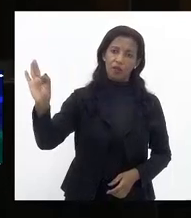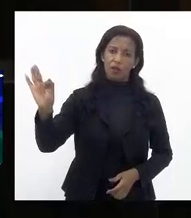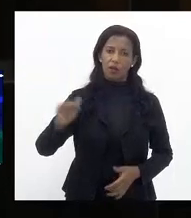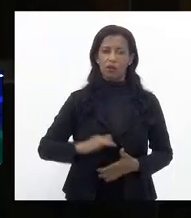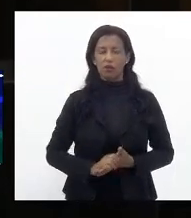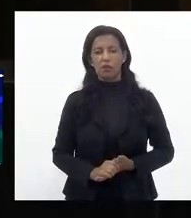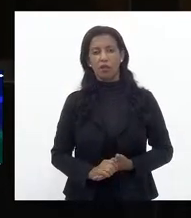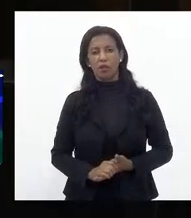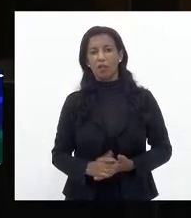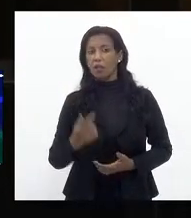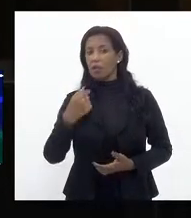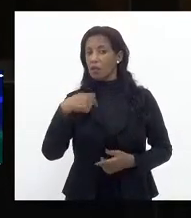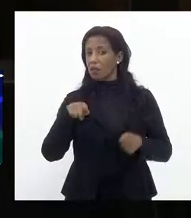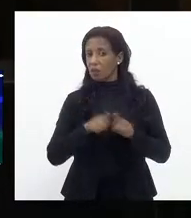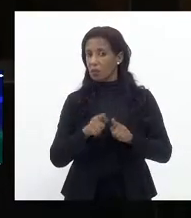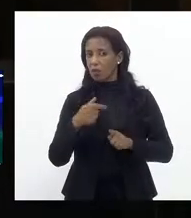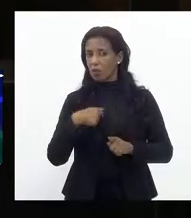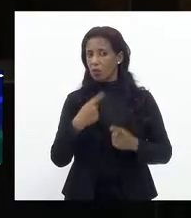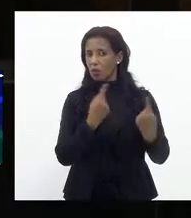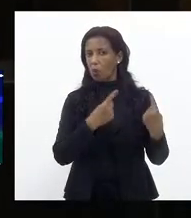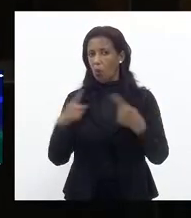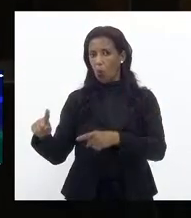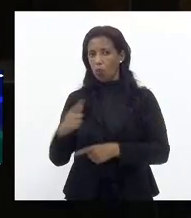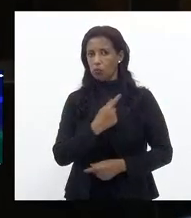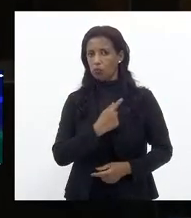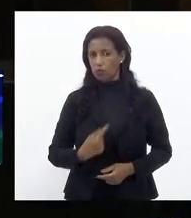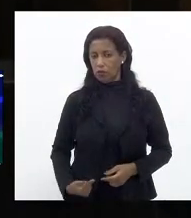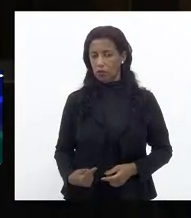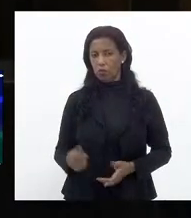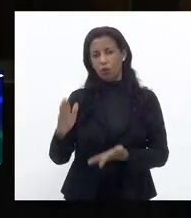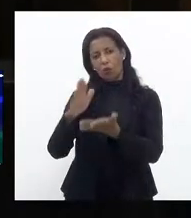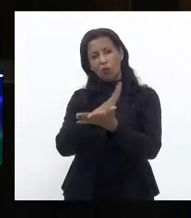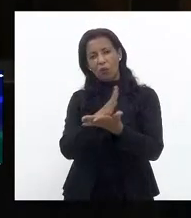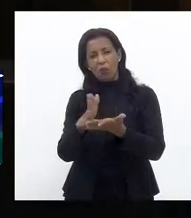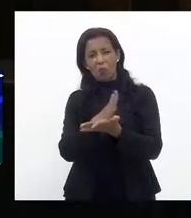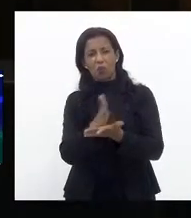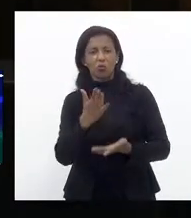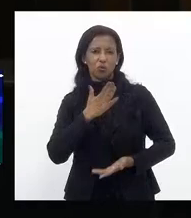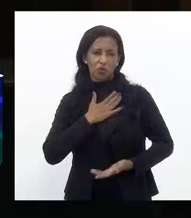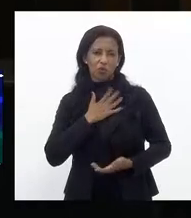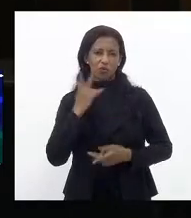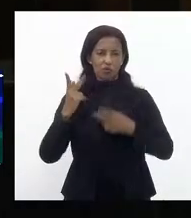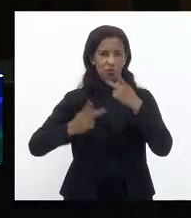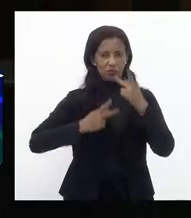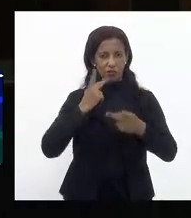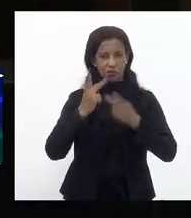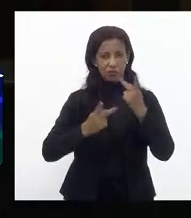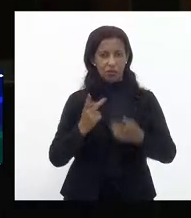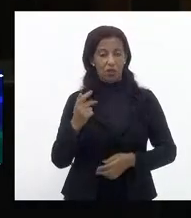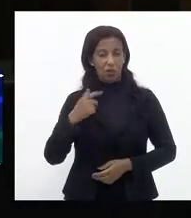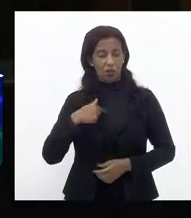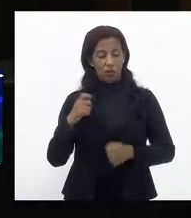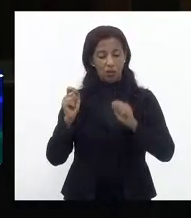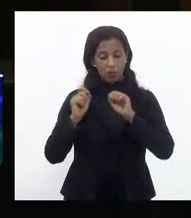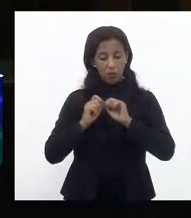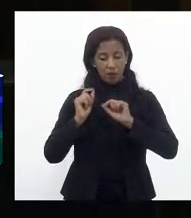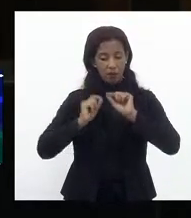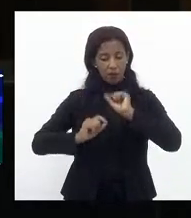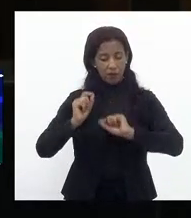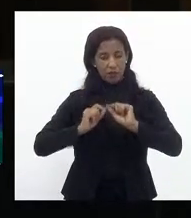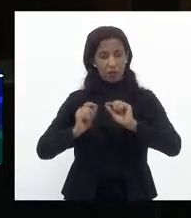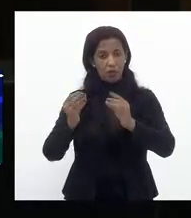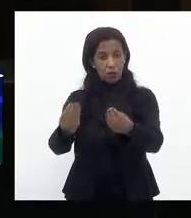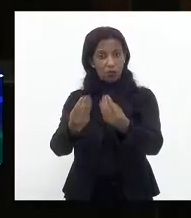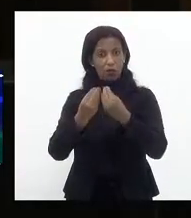aqui para atacar o governador, como alguns gostam de dizer. Eu estou aqui para fazer aquilo que foi